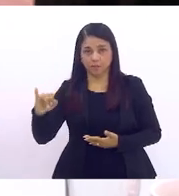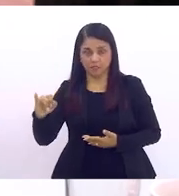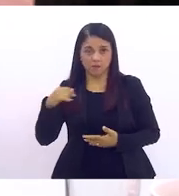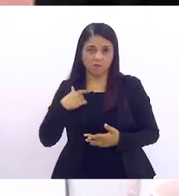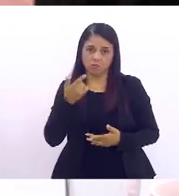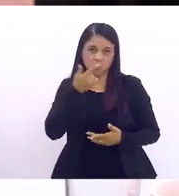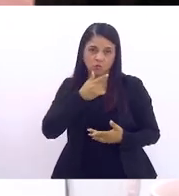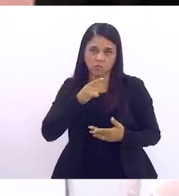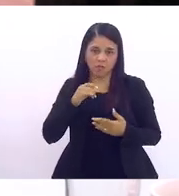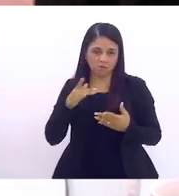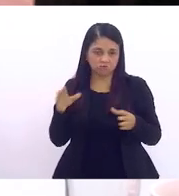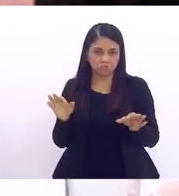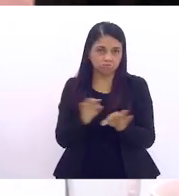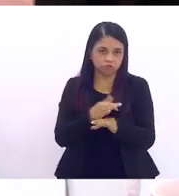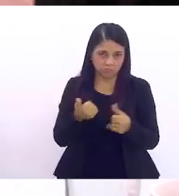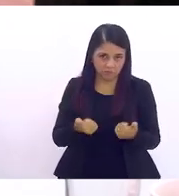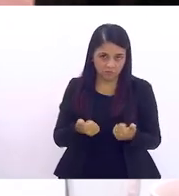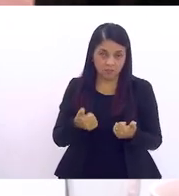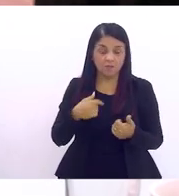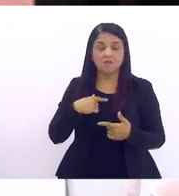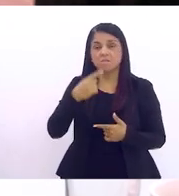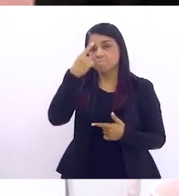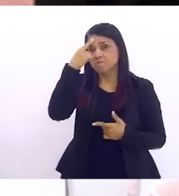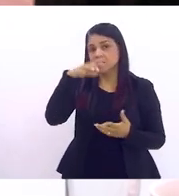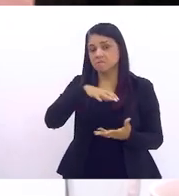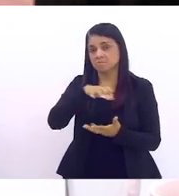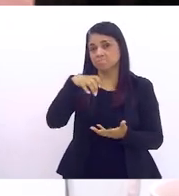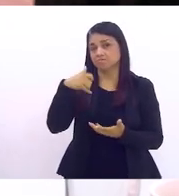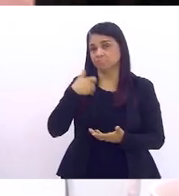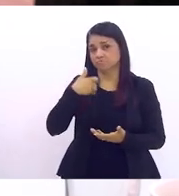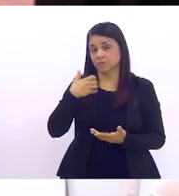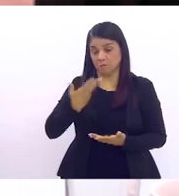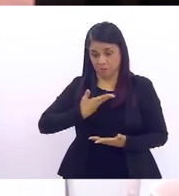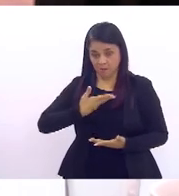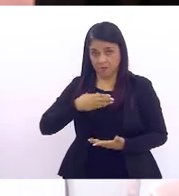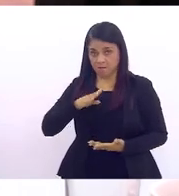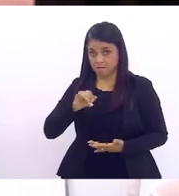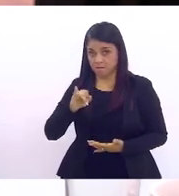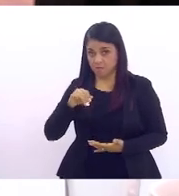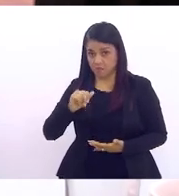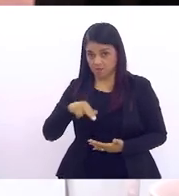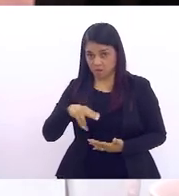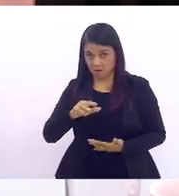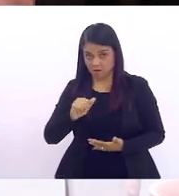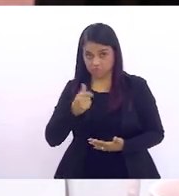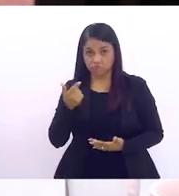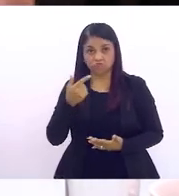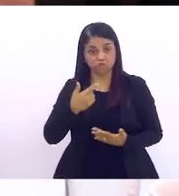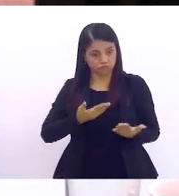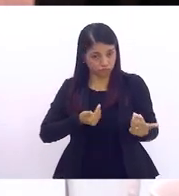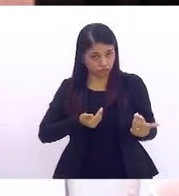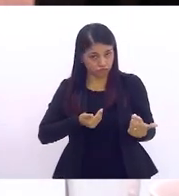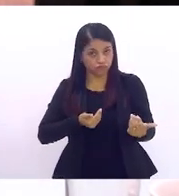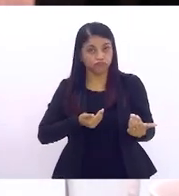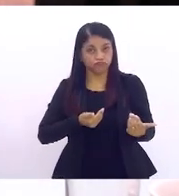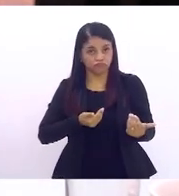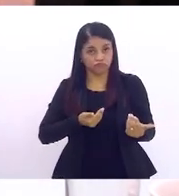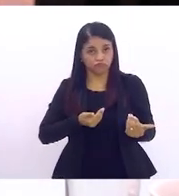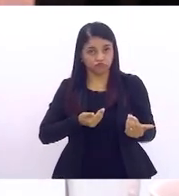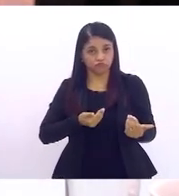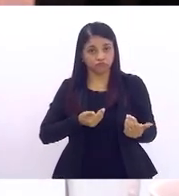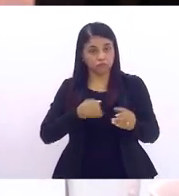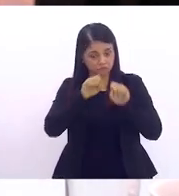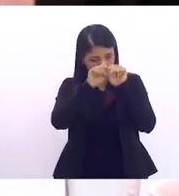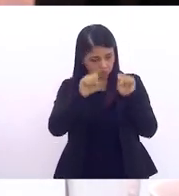as pessoas mais idosas essa essa colega a Bianca ela é nova né Ela tá interada